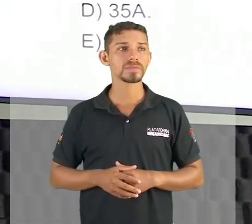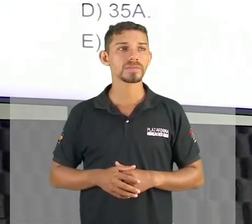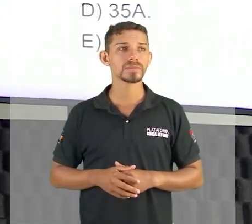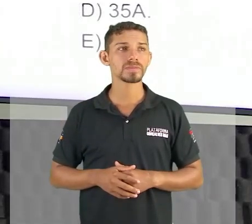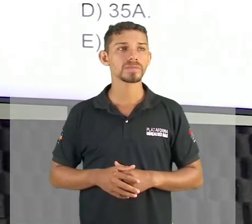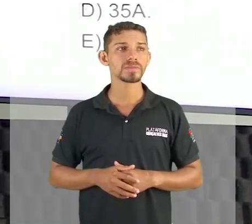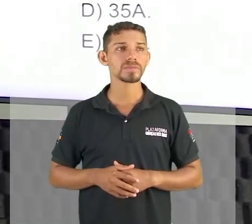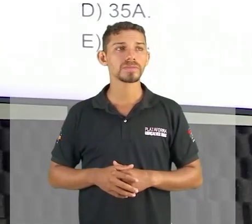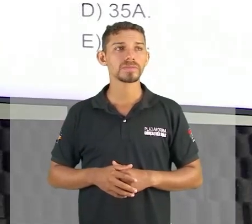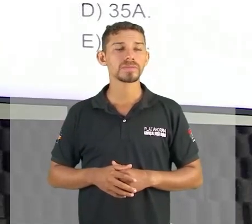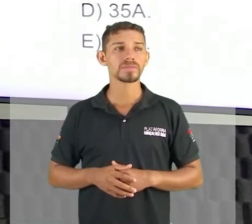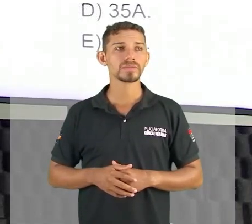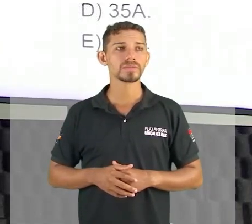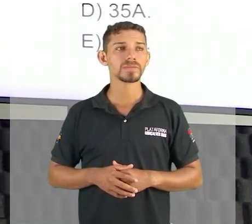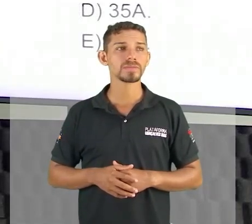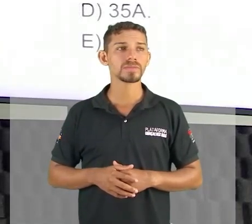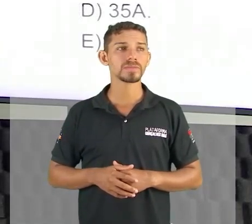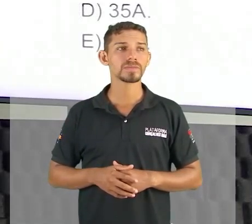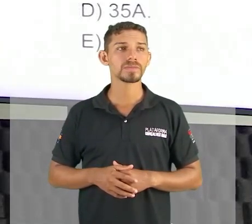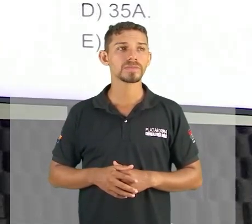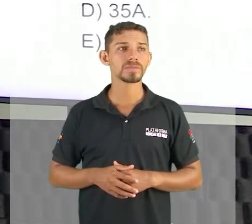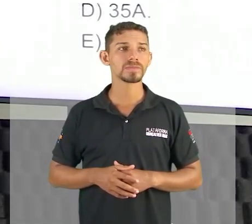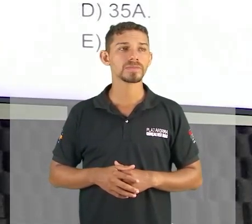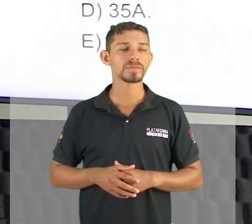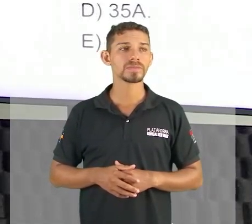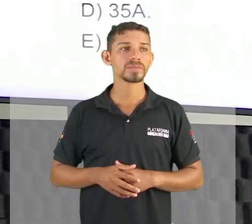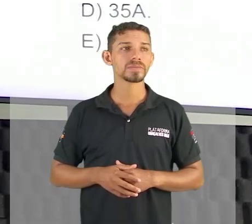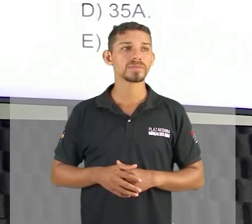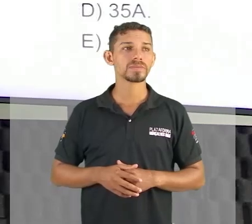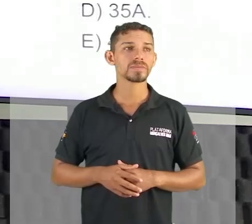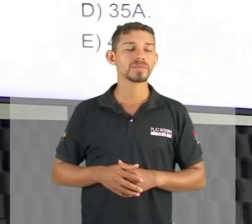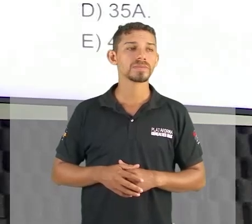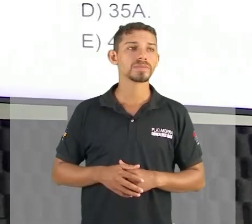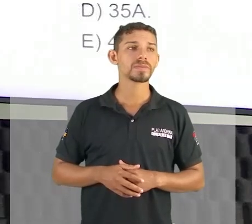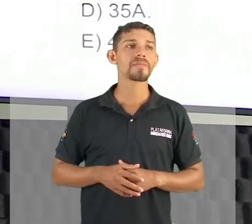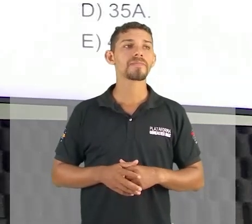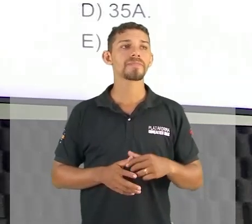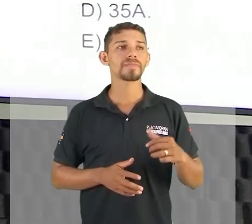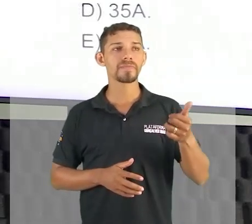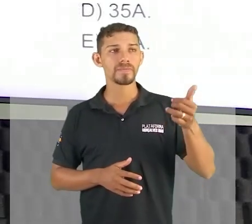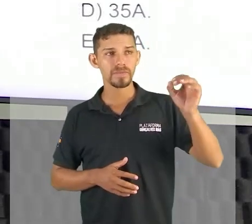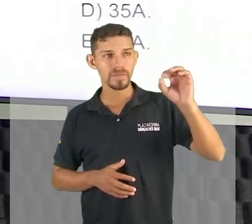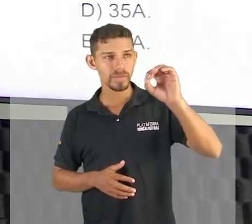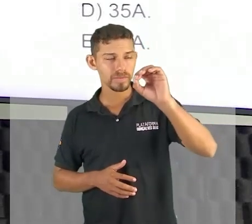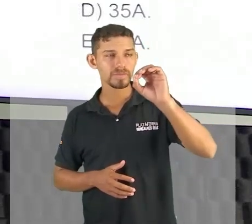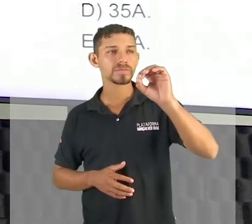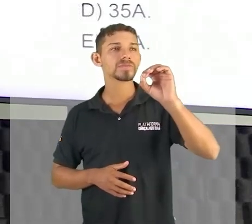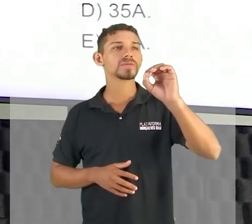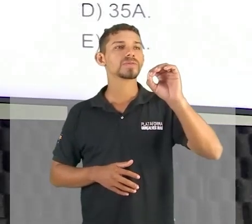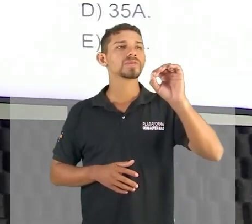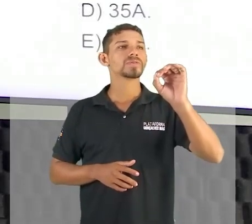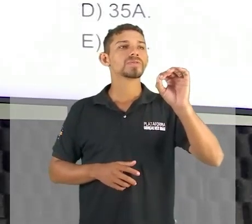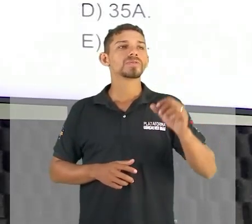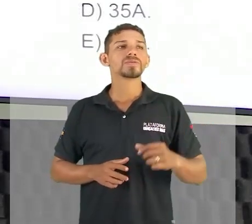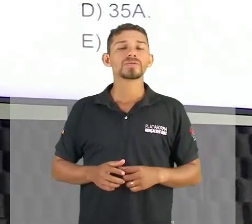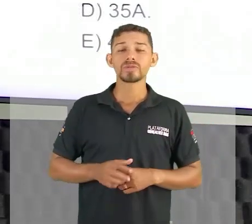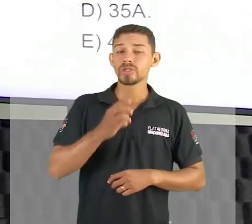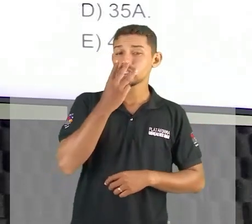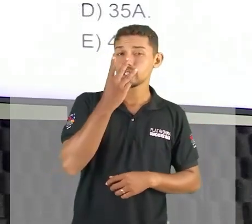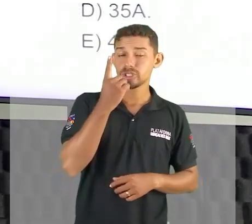chamar it de tolerância né x 100 vai ser igual a